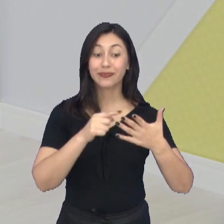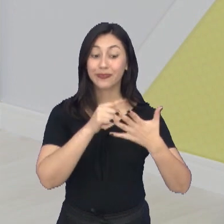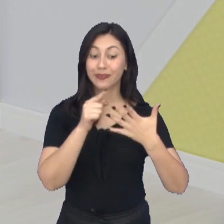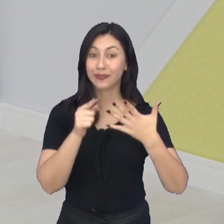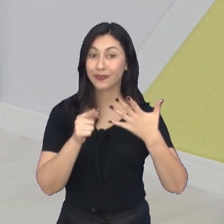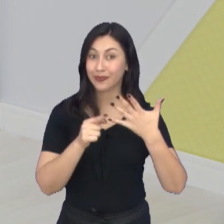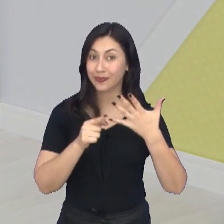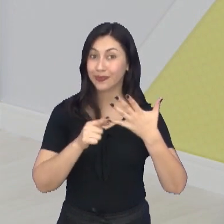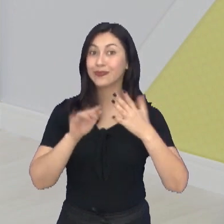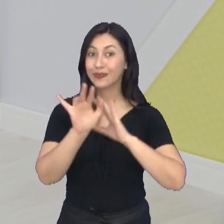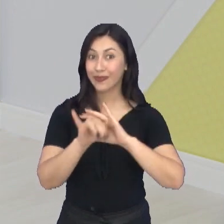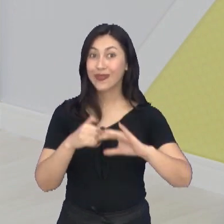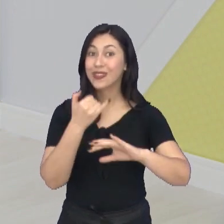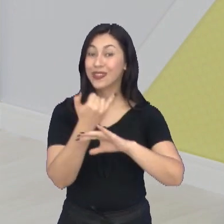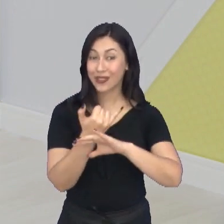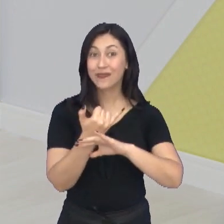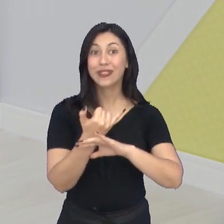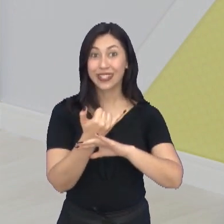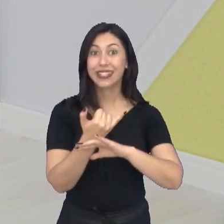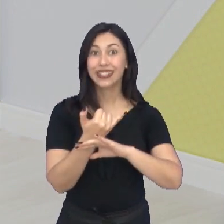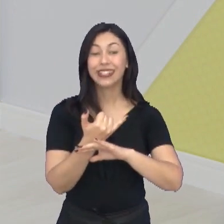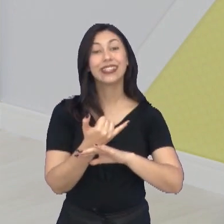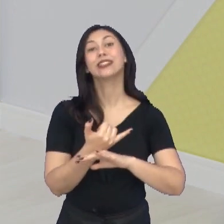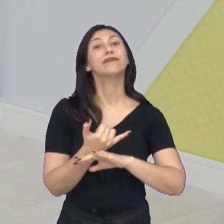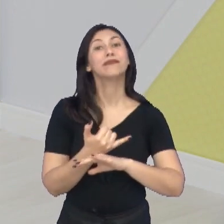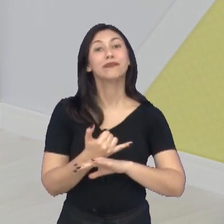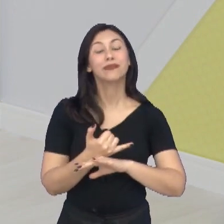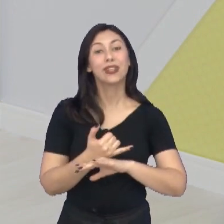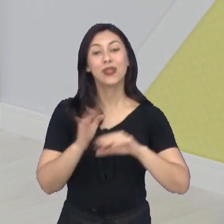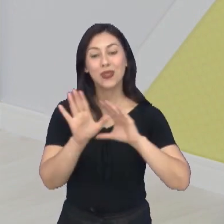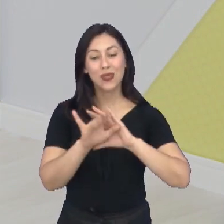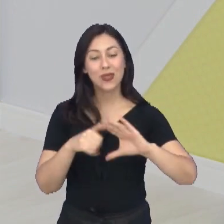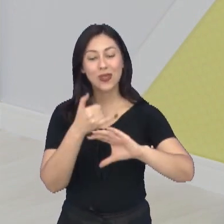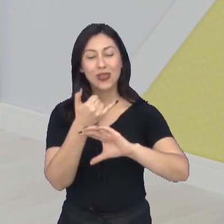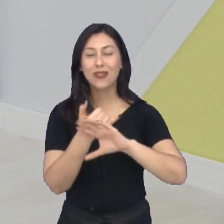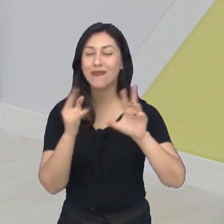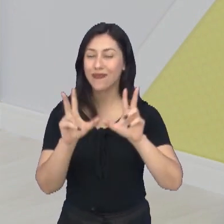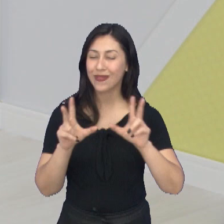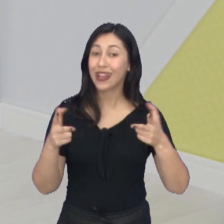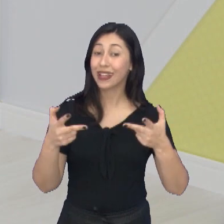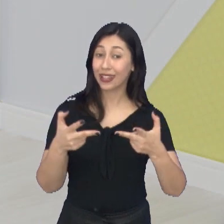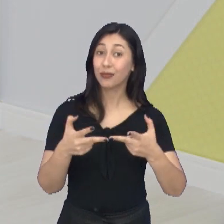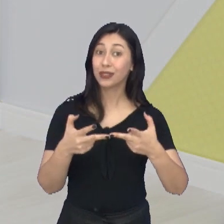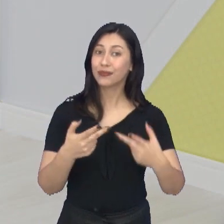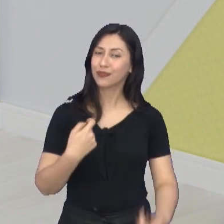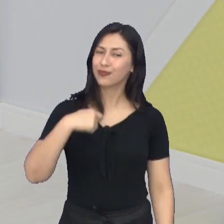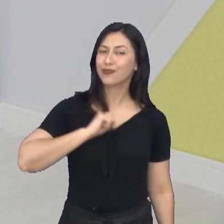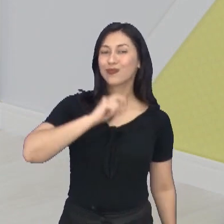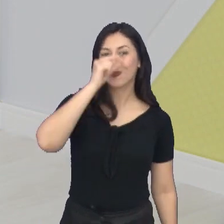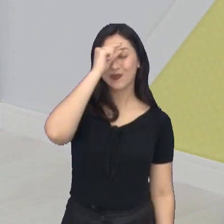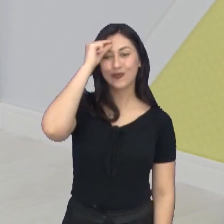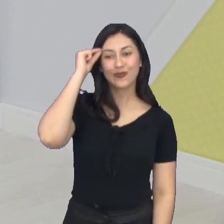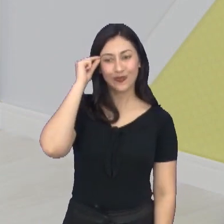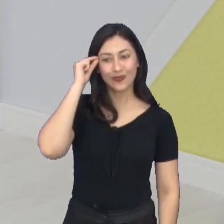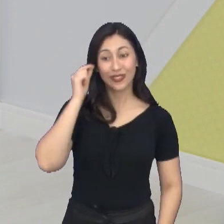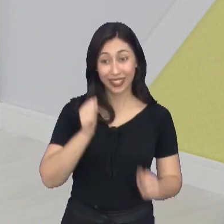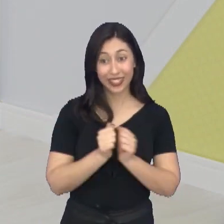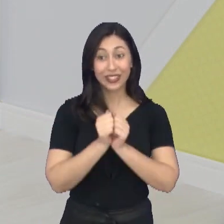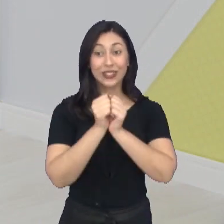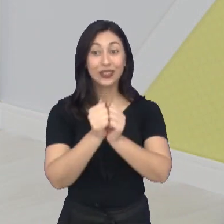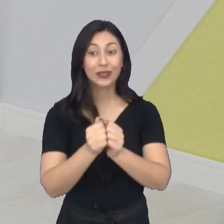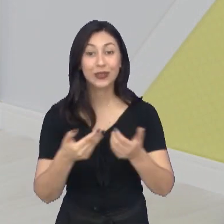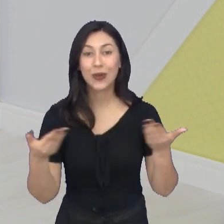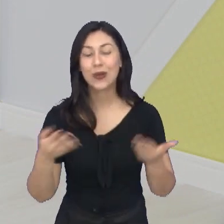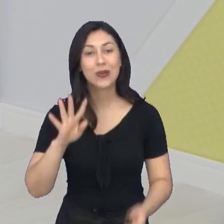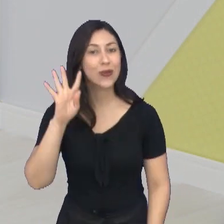câmarasjc.sp.gov.br e também estamos no YouTube, em digite @TV Câmara SJC. Eu sou Vieira Júnior, eu vou com vocês